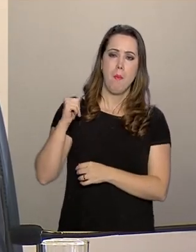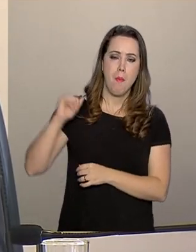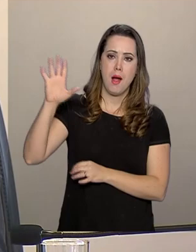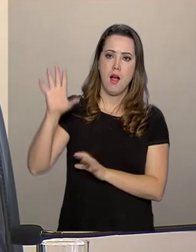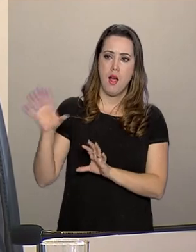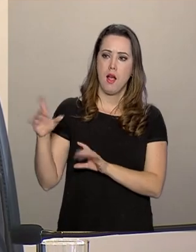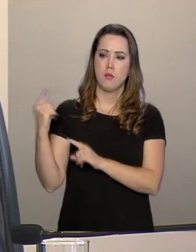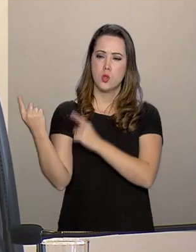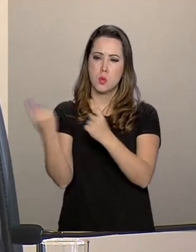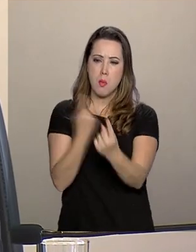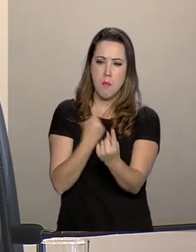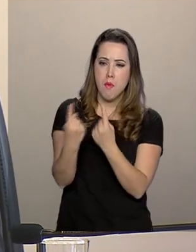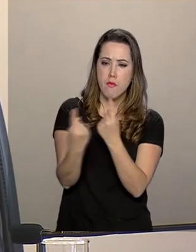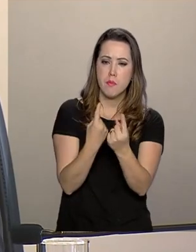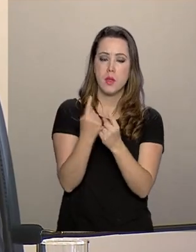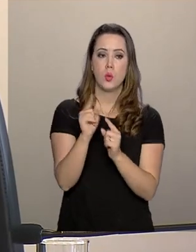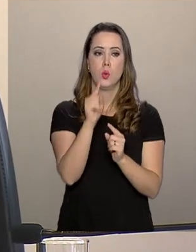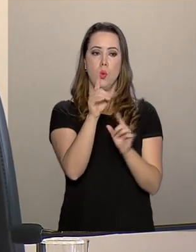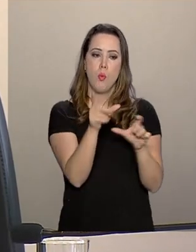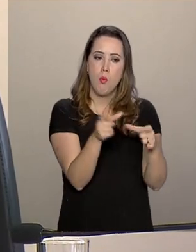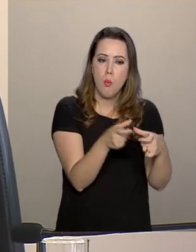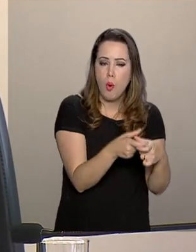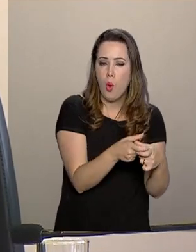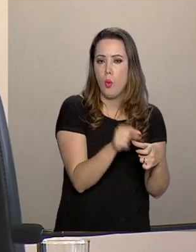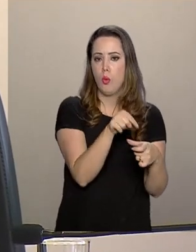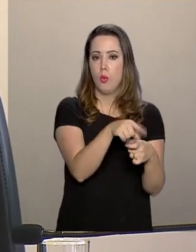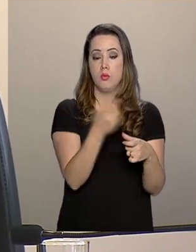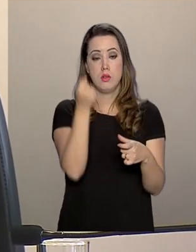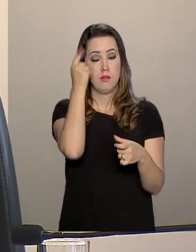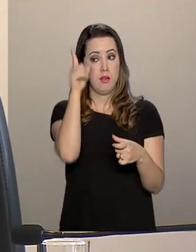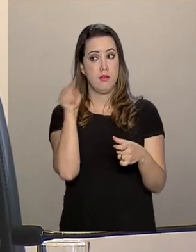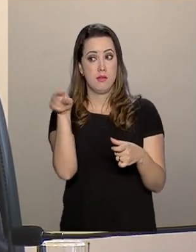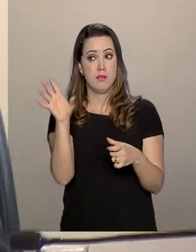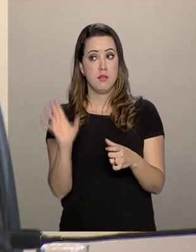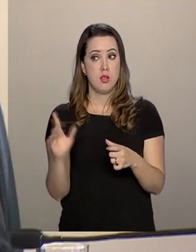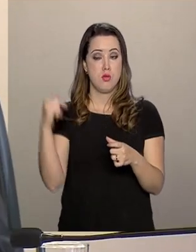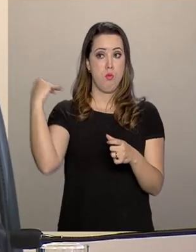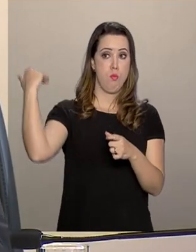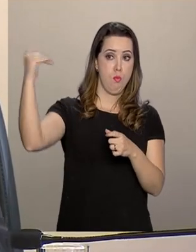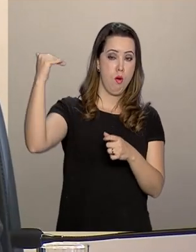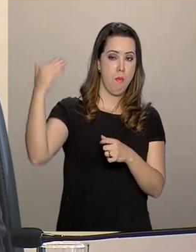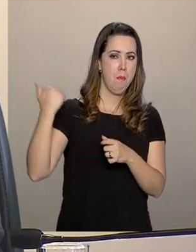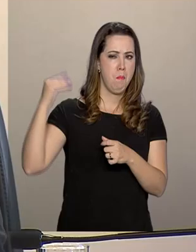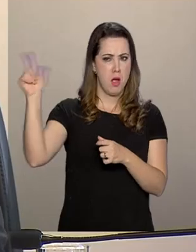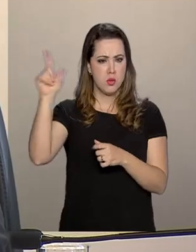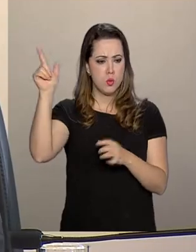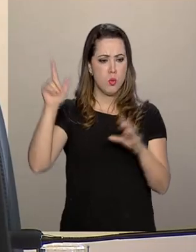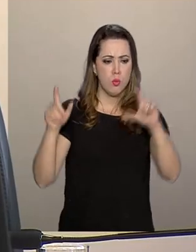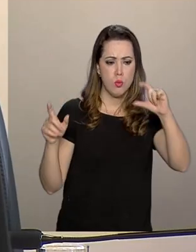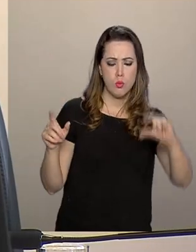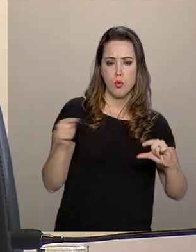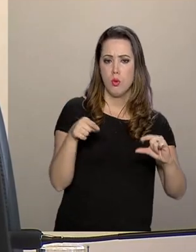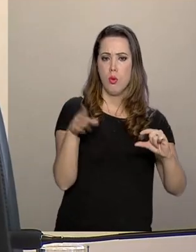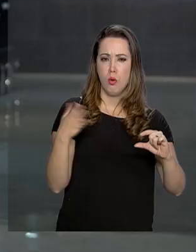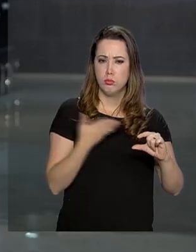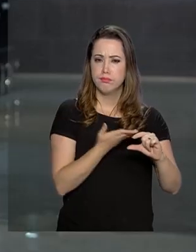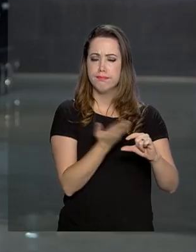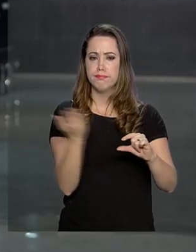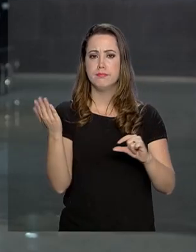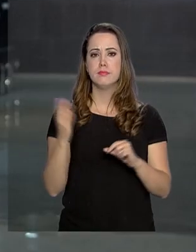aeroporto com menos movimento na lógica de ter um um aeroporto que funciona como Hub e outros aeroportos que são